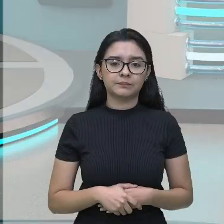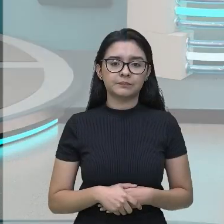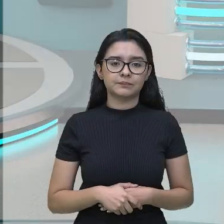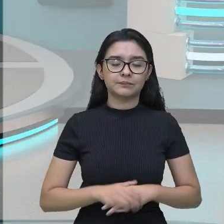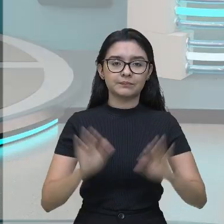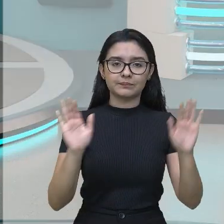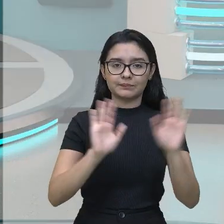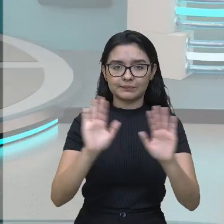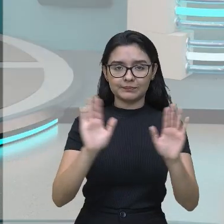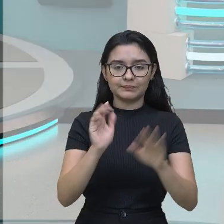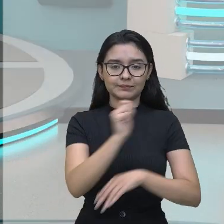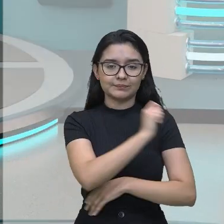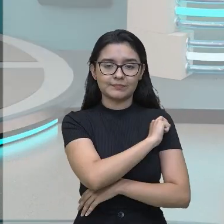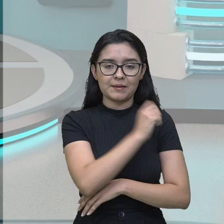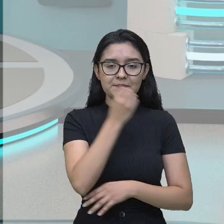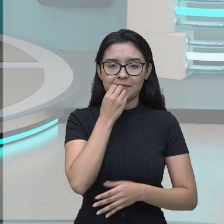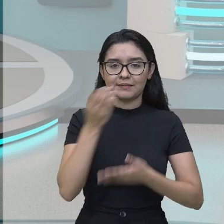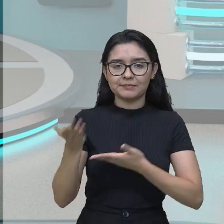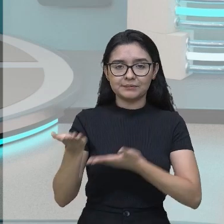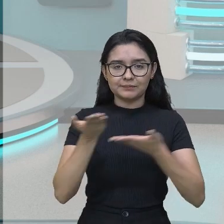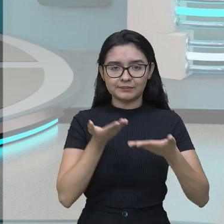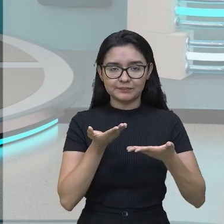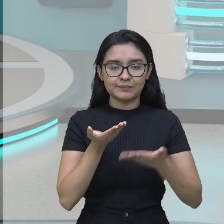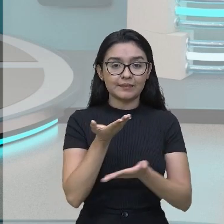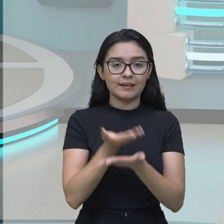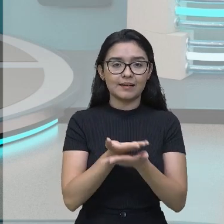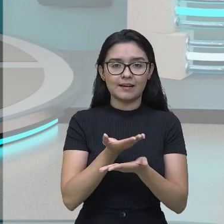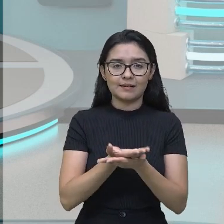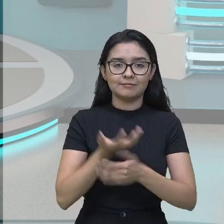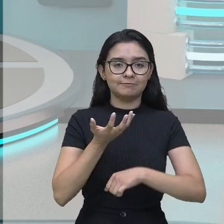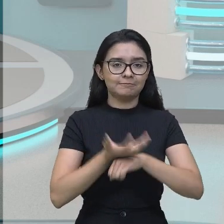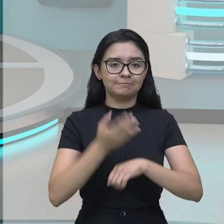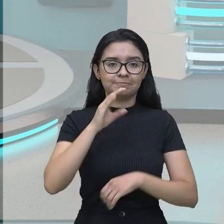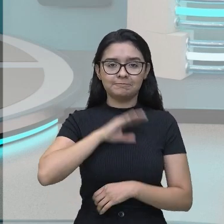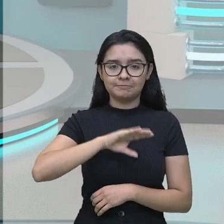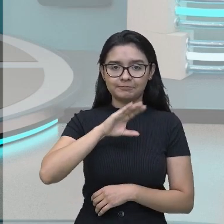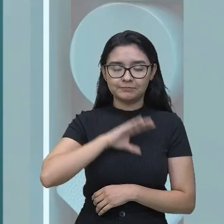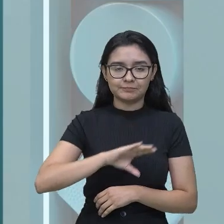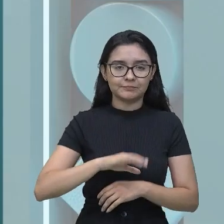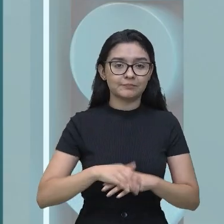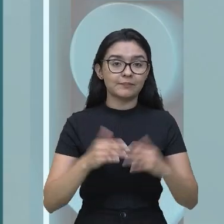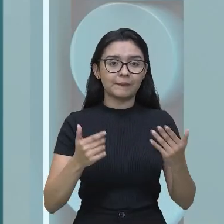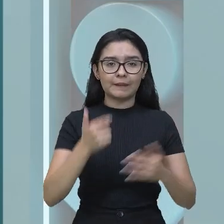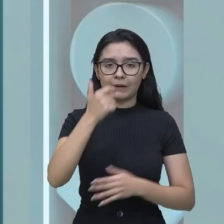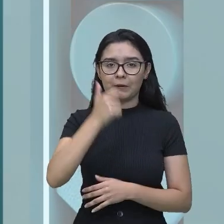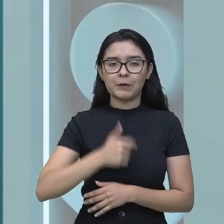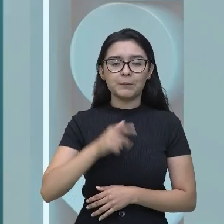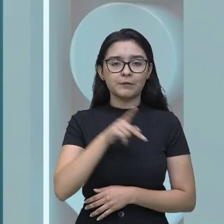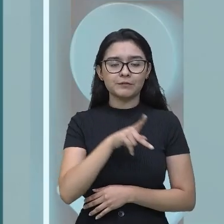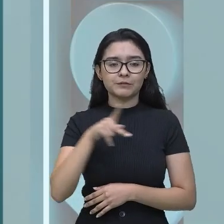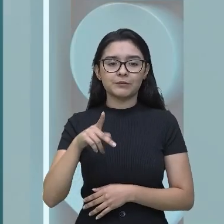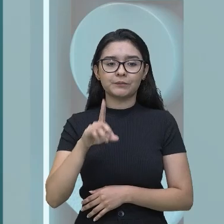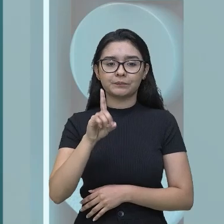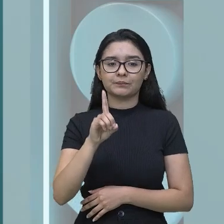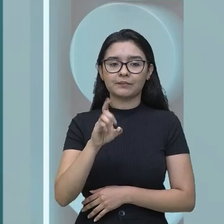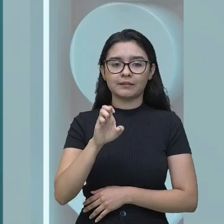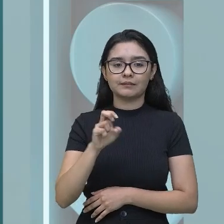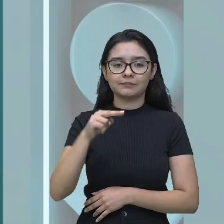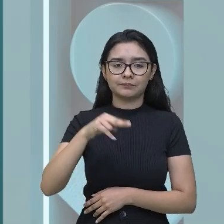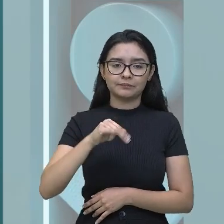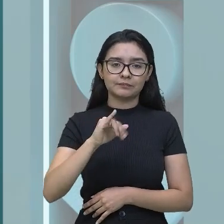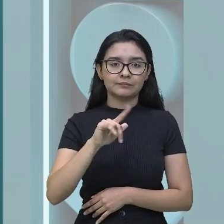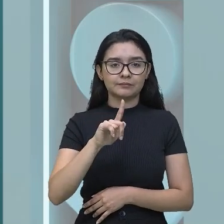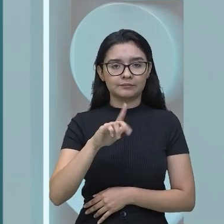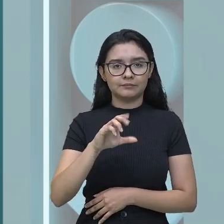Olá turmas bem-vindos a mais uma aula de língua portuguesa eu sou o professor Denilson e vou